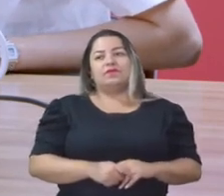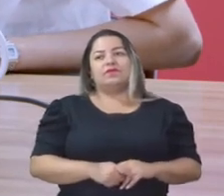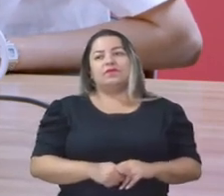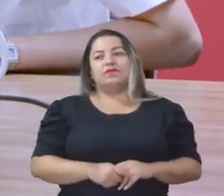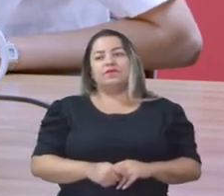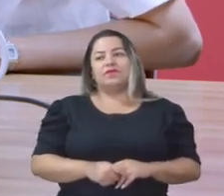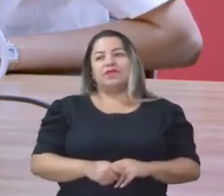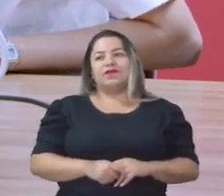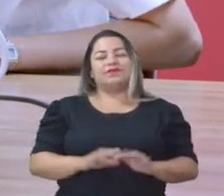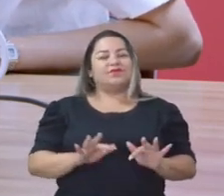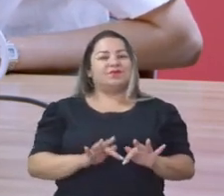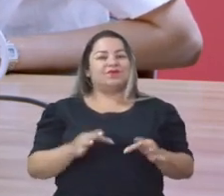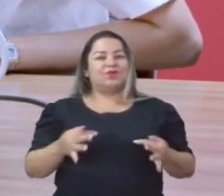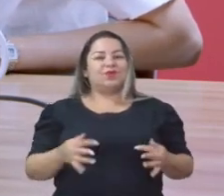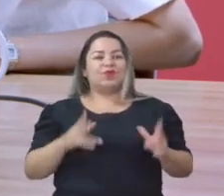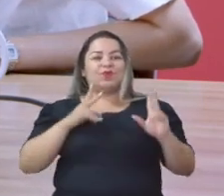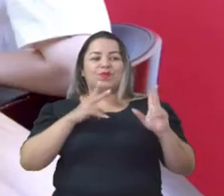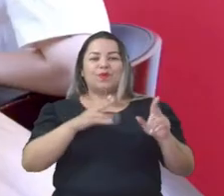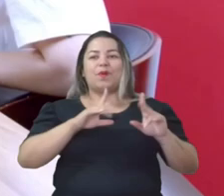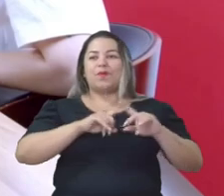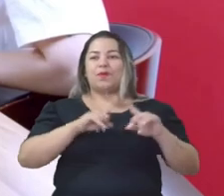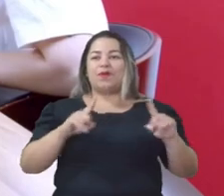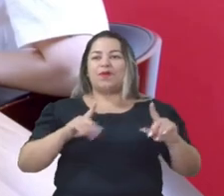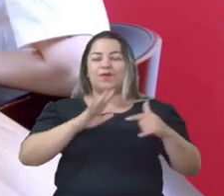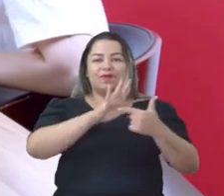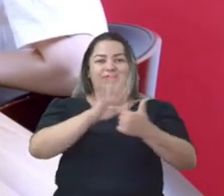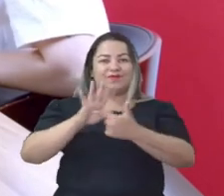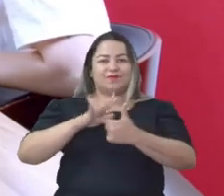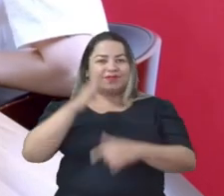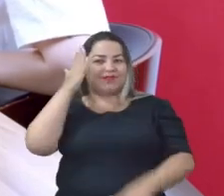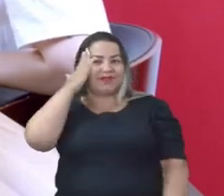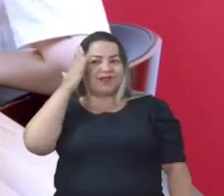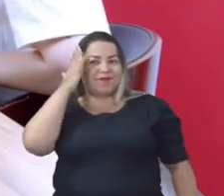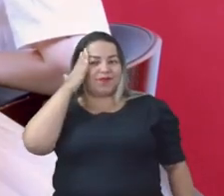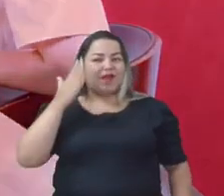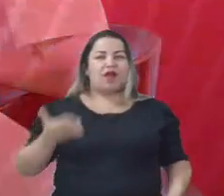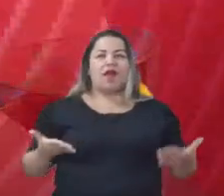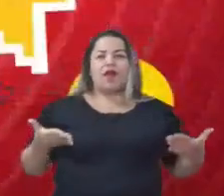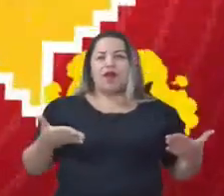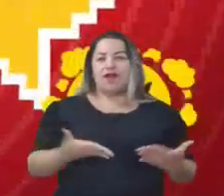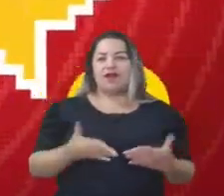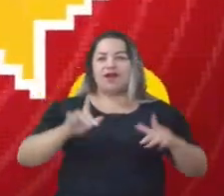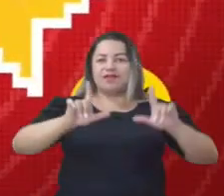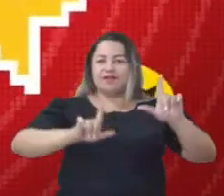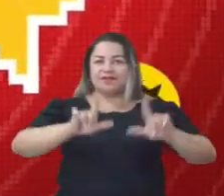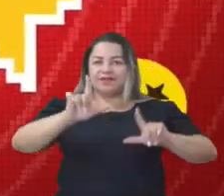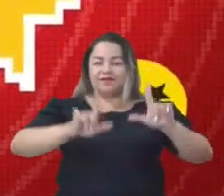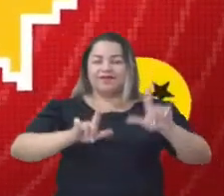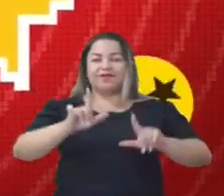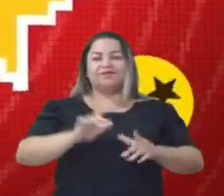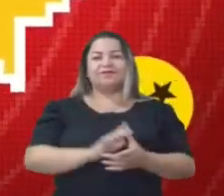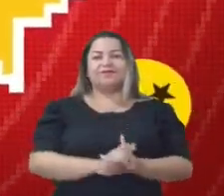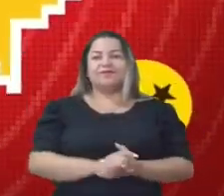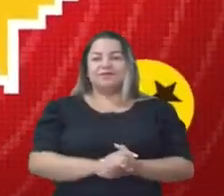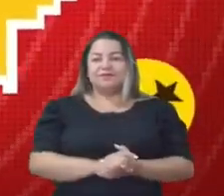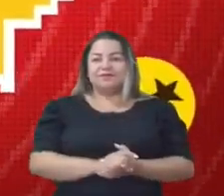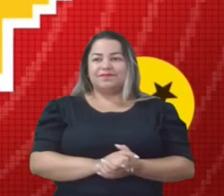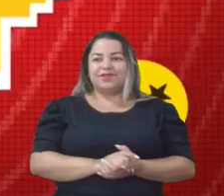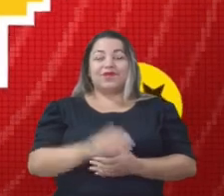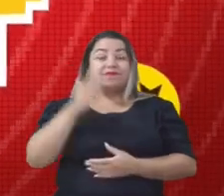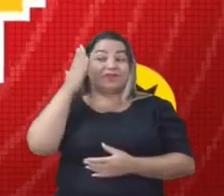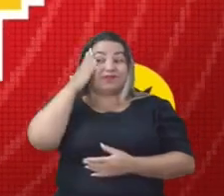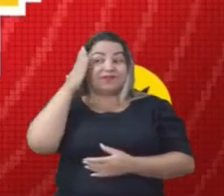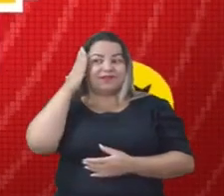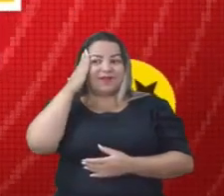A produção simplesmente dormiu no ponto, mas devia aparecer o Você Sabia neste momento aqui na TV. Apareceu!